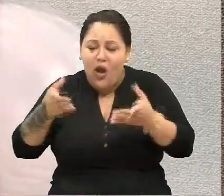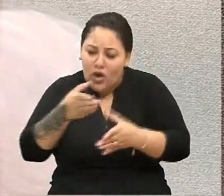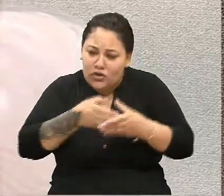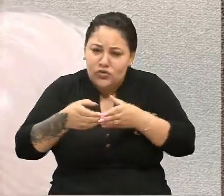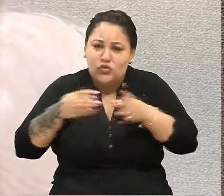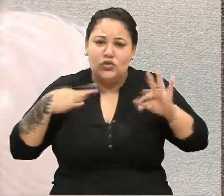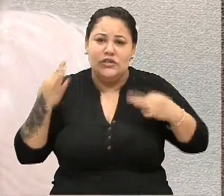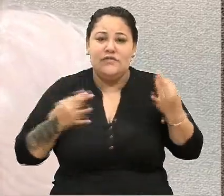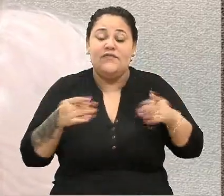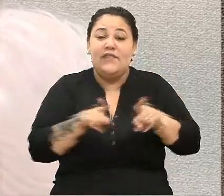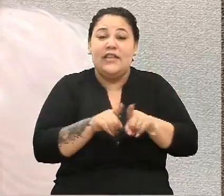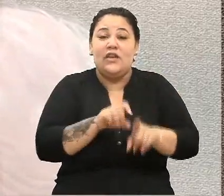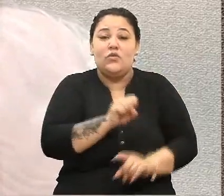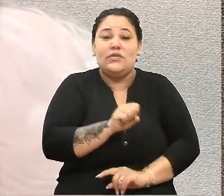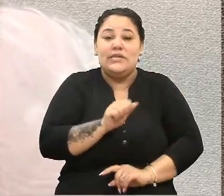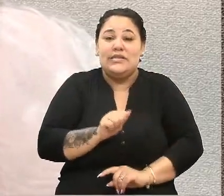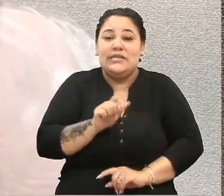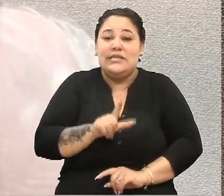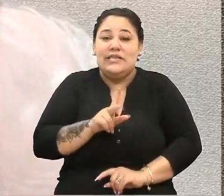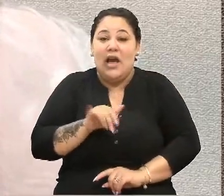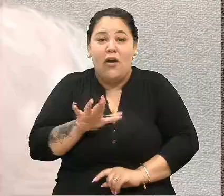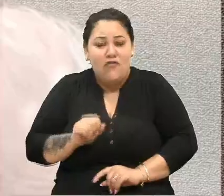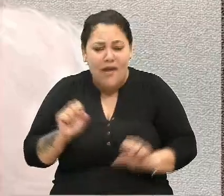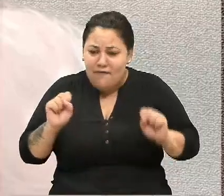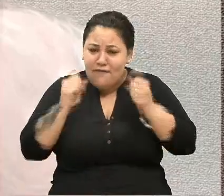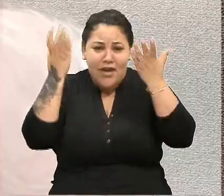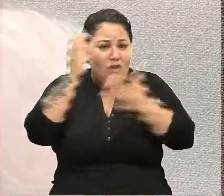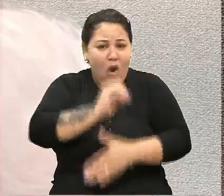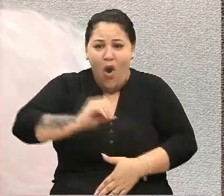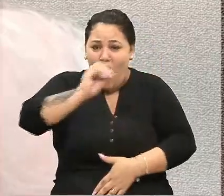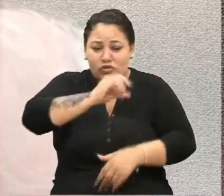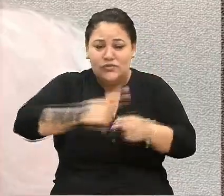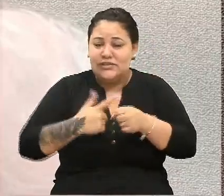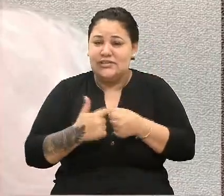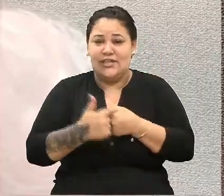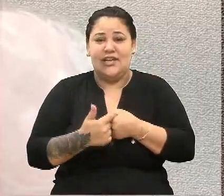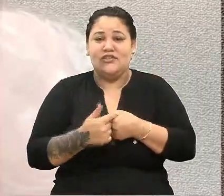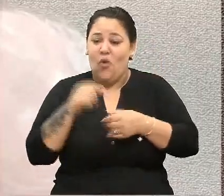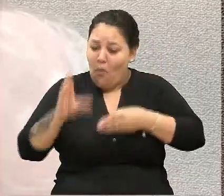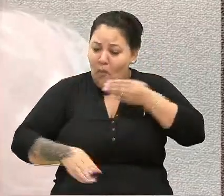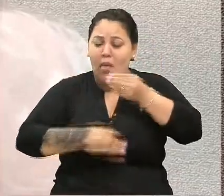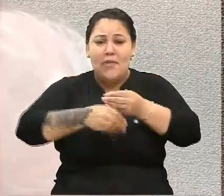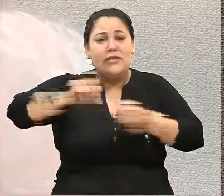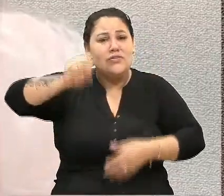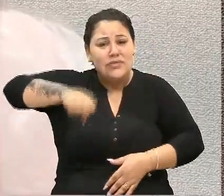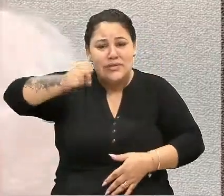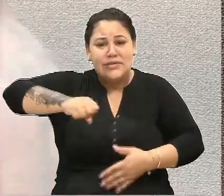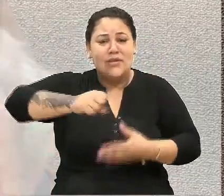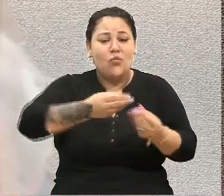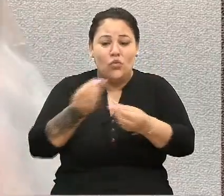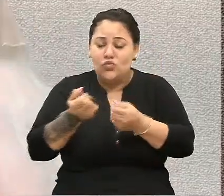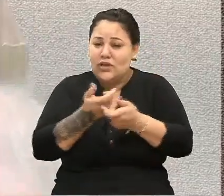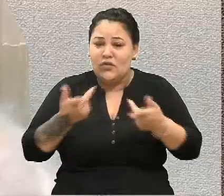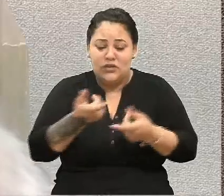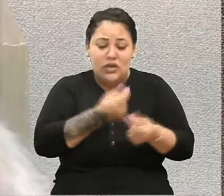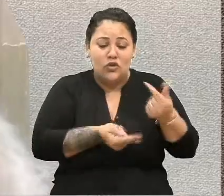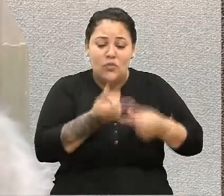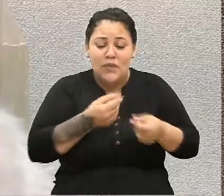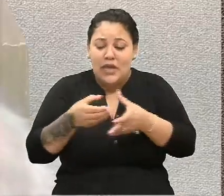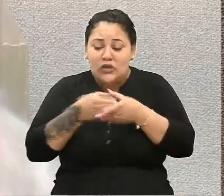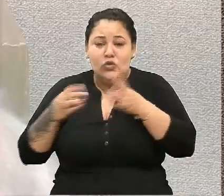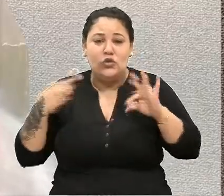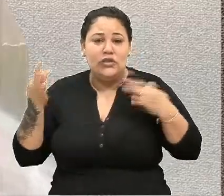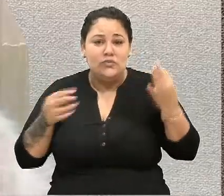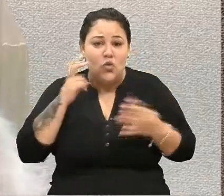ter o Salve esse fim de semana. São eventos maravilhosos para a nossa cidade que agregam em vários setores, é economia, é turismo, é cultura.